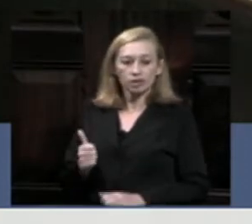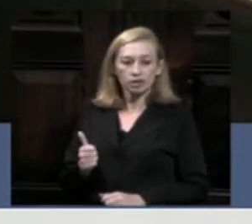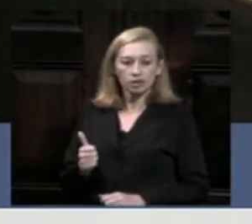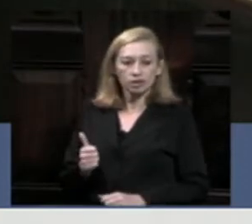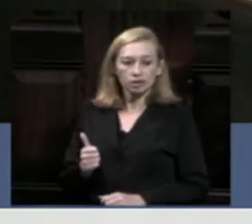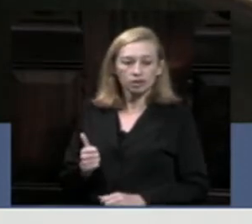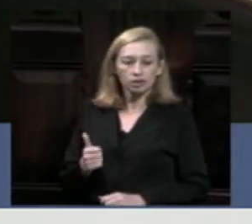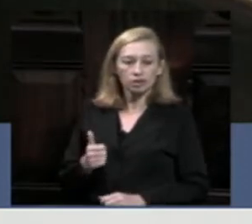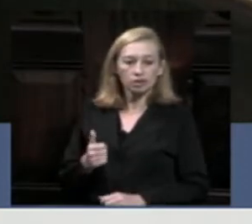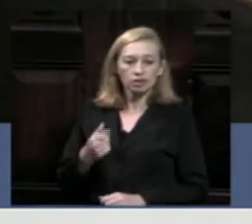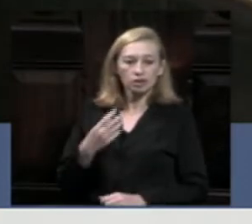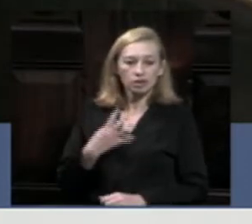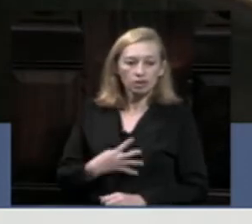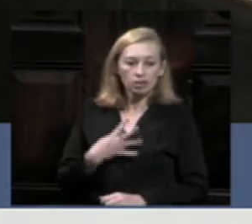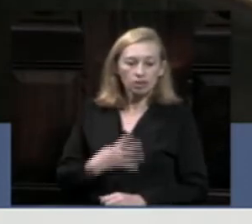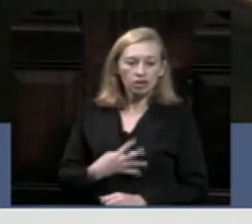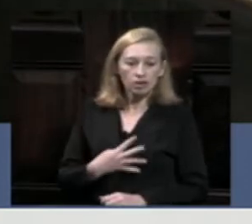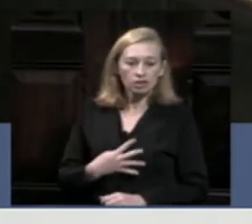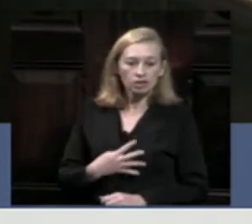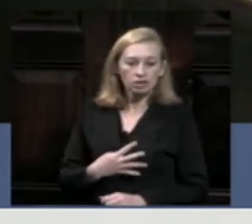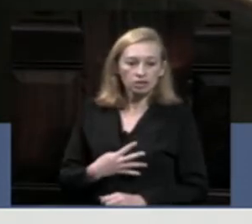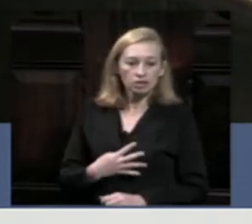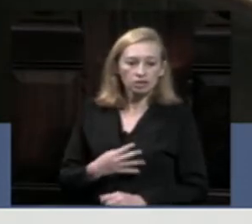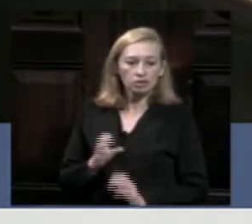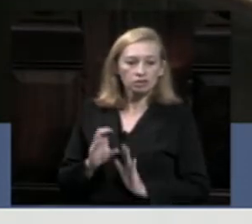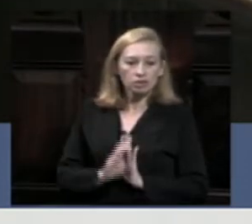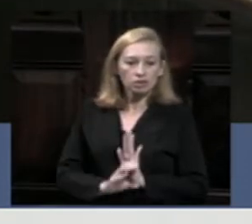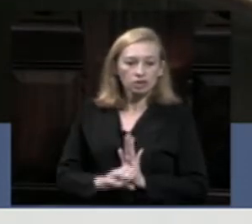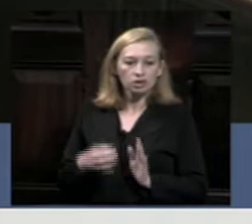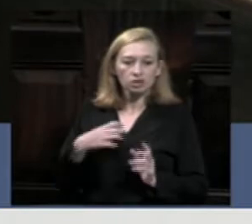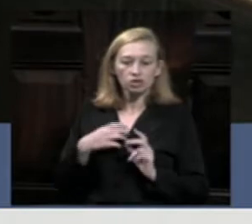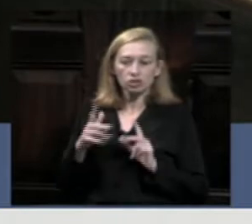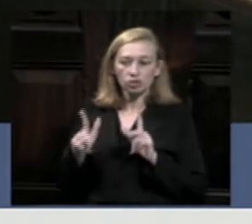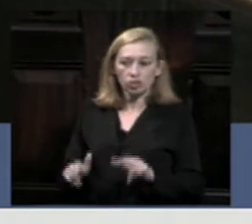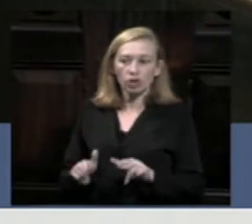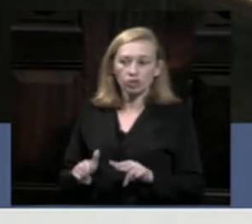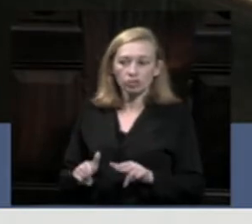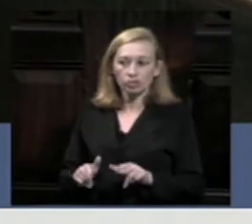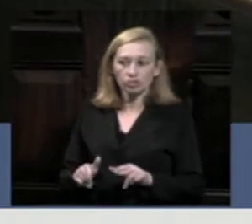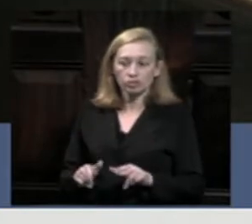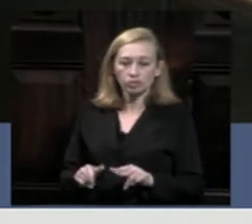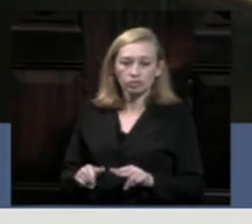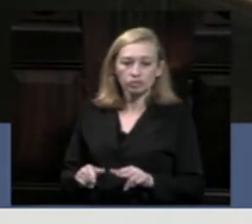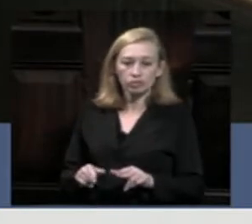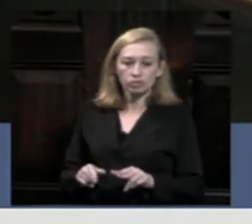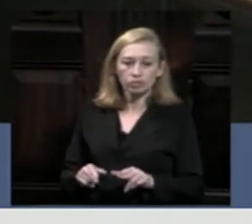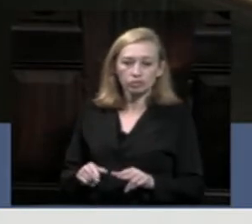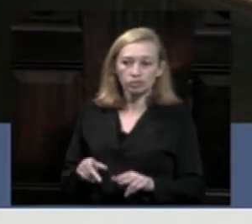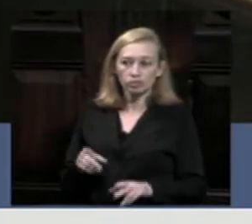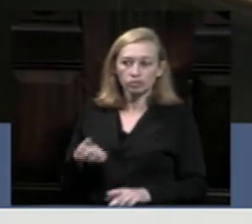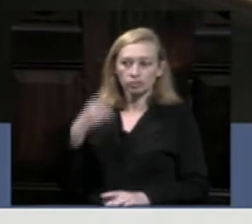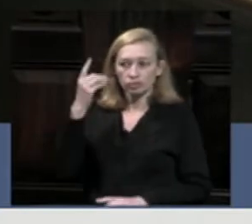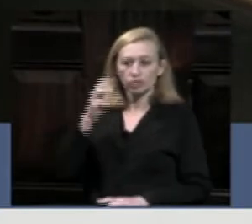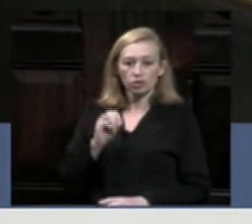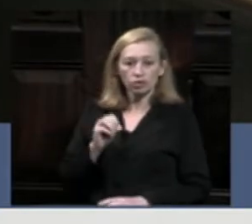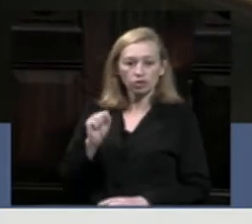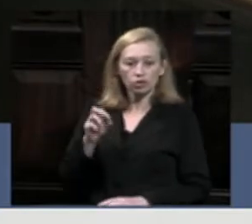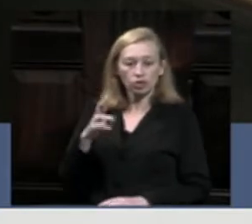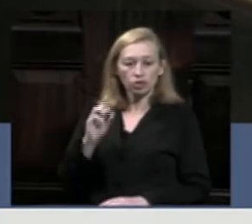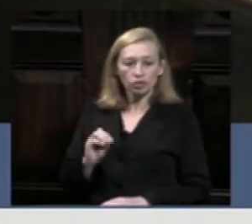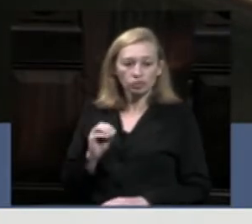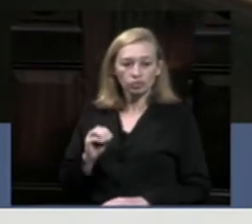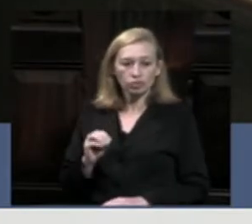a quarta são emendas que têm o mesmo sentido, porque o deputado Osório propõe que o projeto tenha caráter